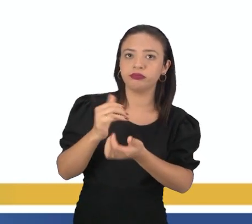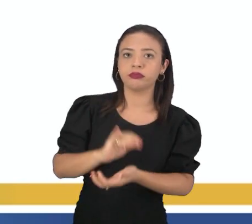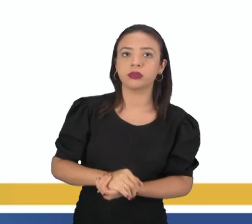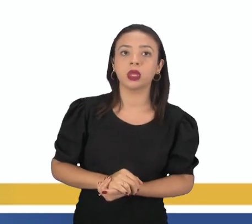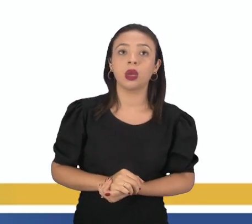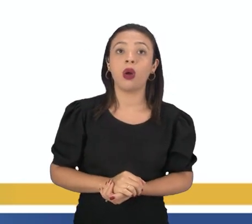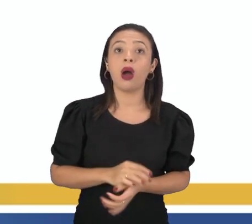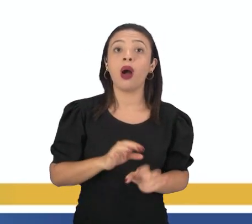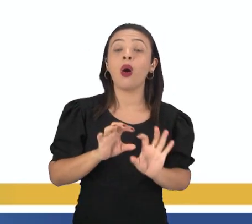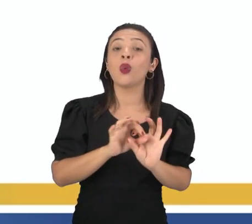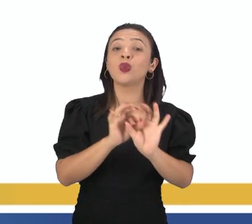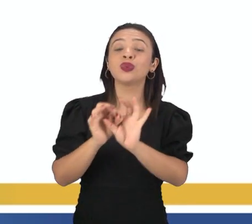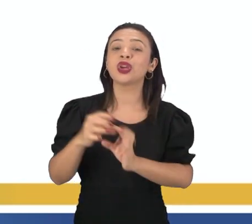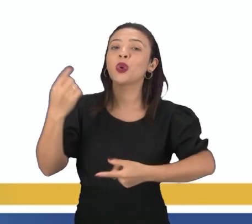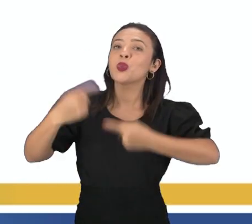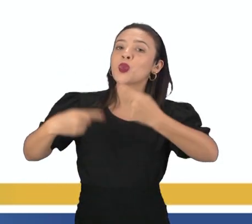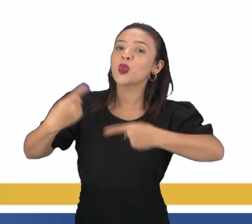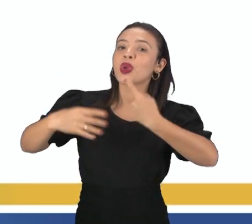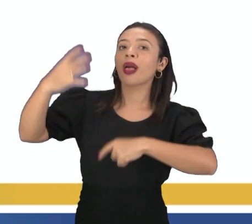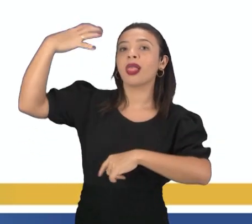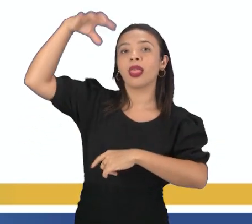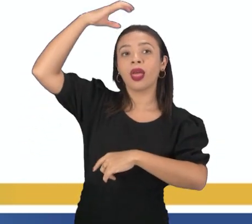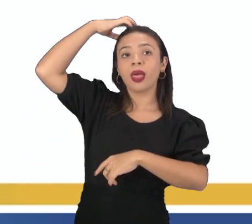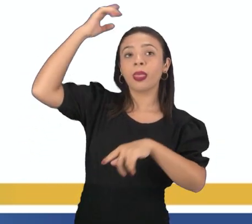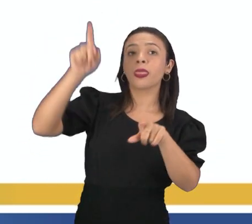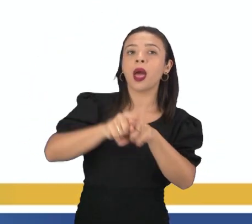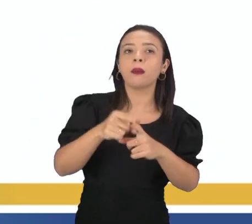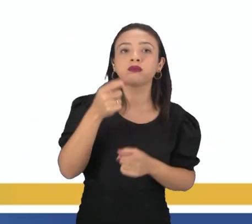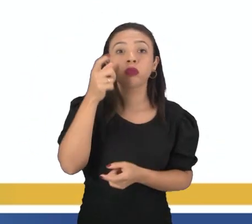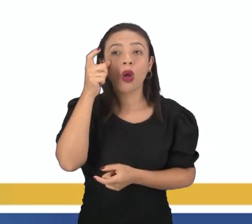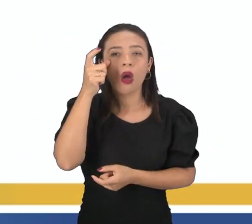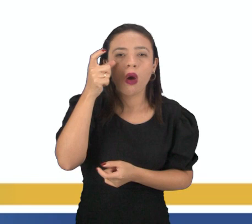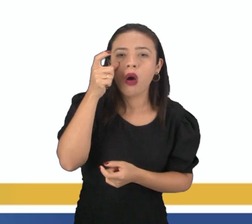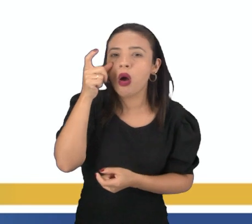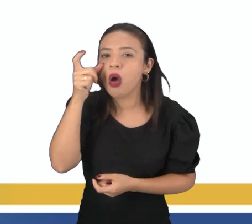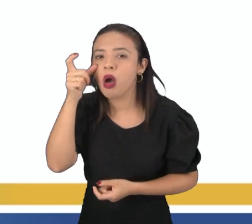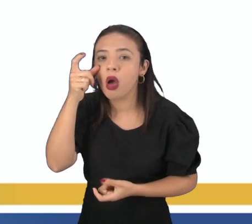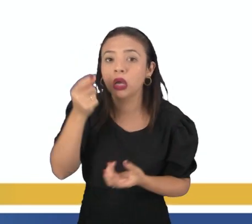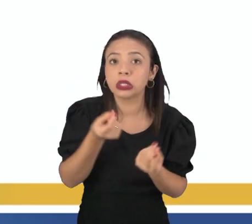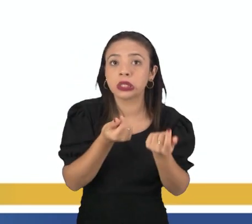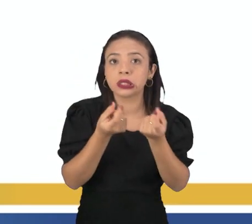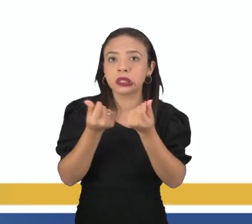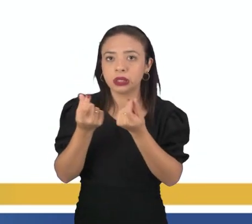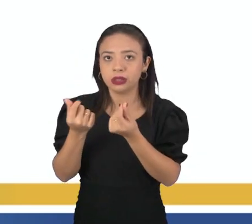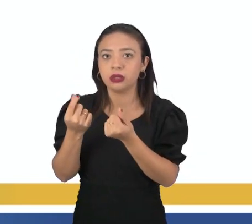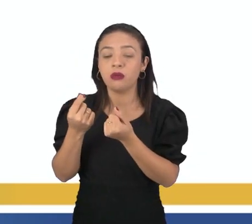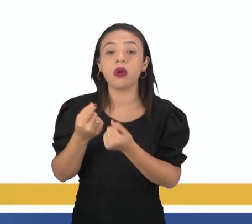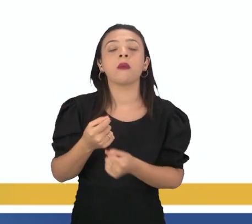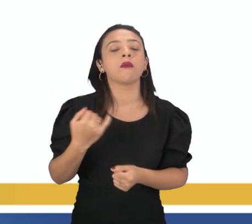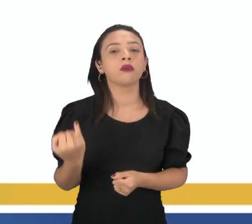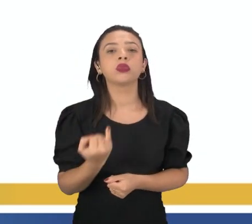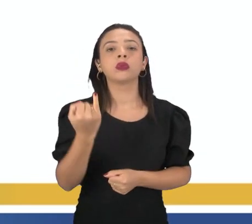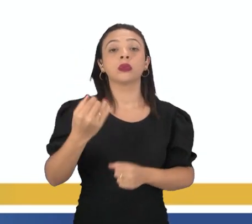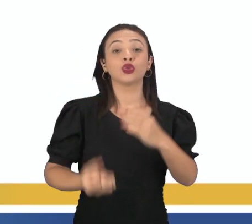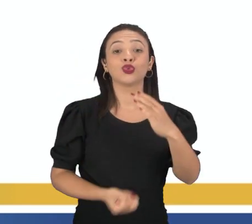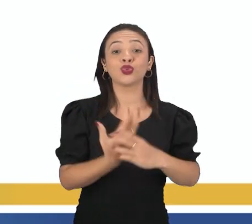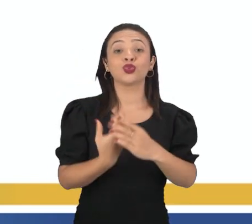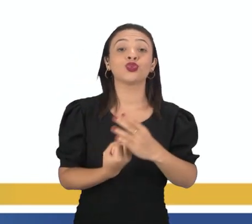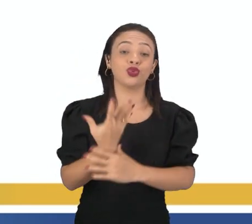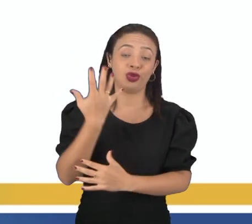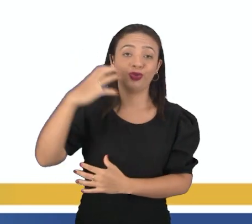reis e os interesses econômicos da burguesia foram essenciais para a formação das monarquias ou estados